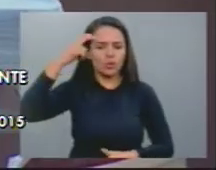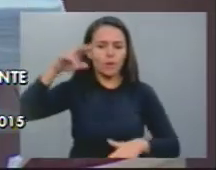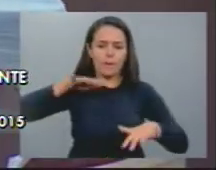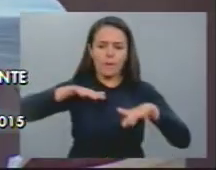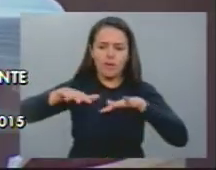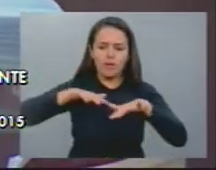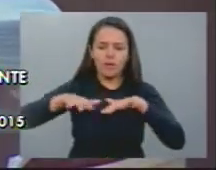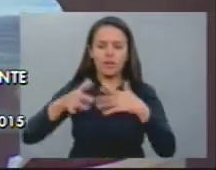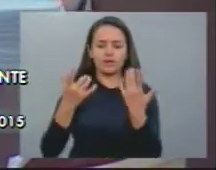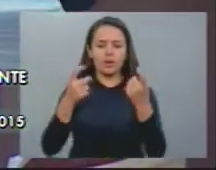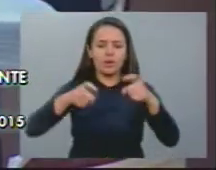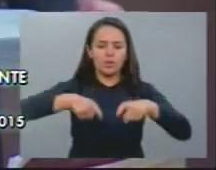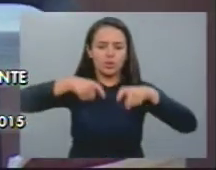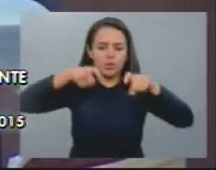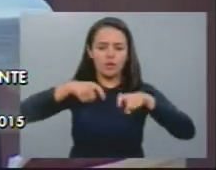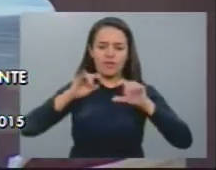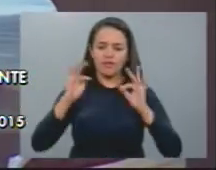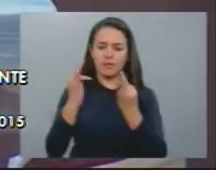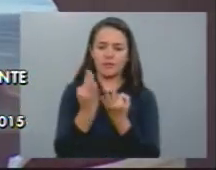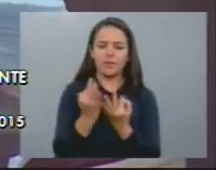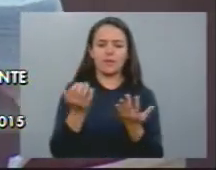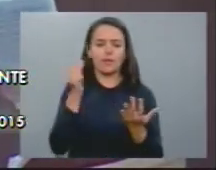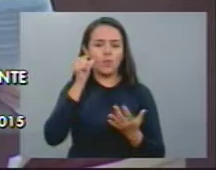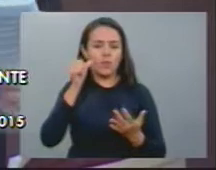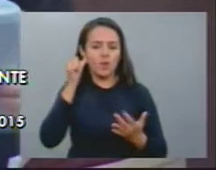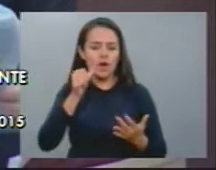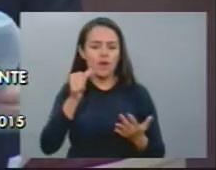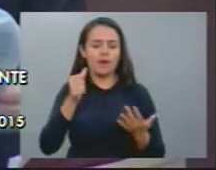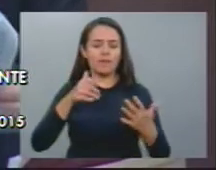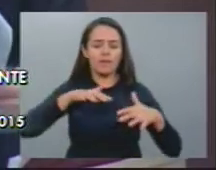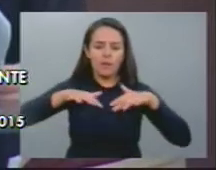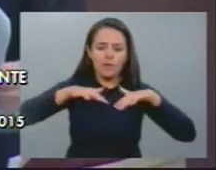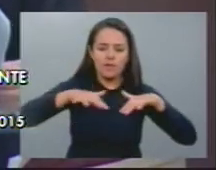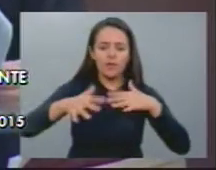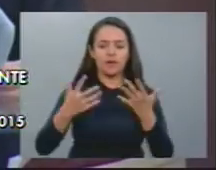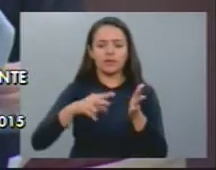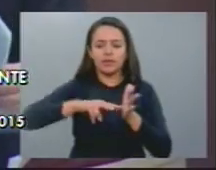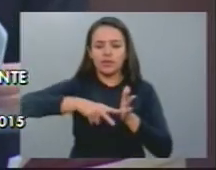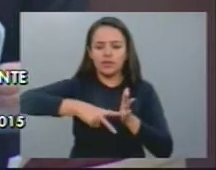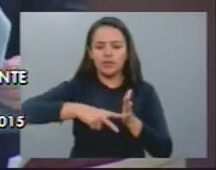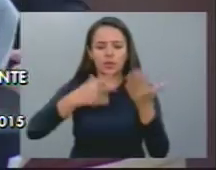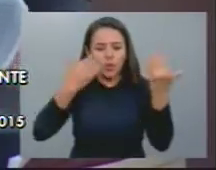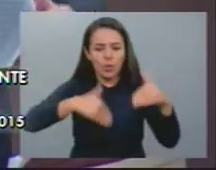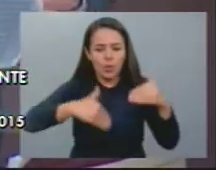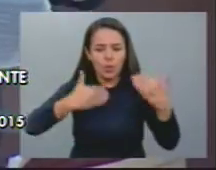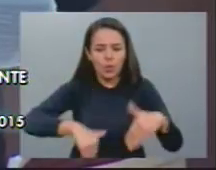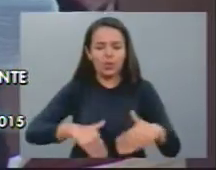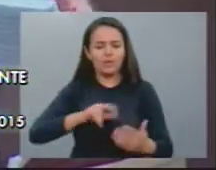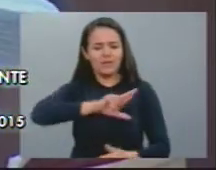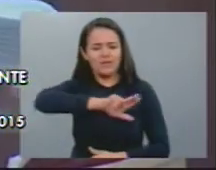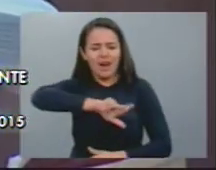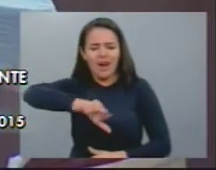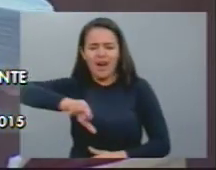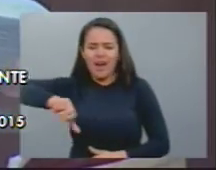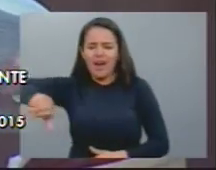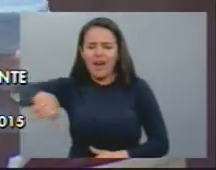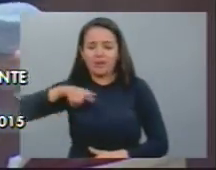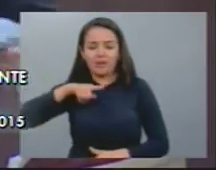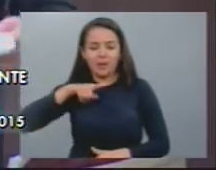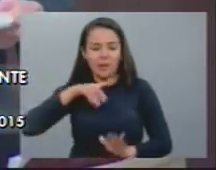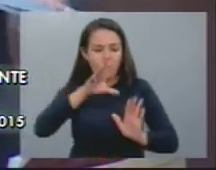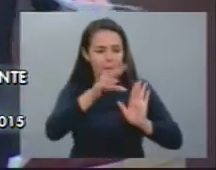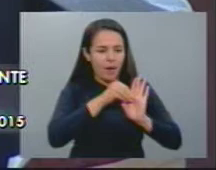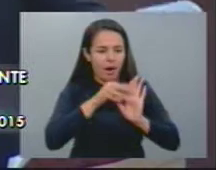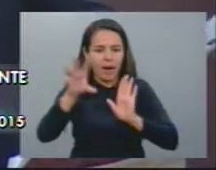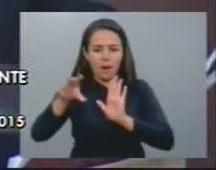Ceará Agroecológico, com o Movimento de Mulheres, com o Sindicalismo de Servidores. Portanto, um conjunto de sujeitos sociais